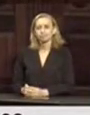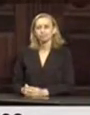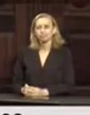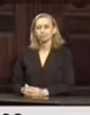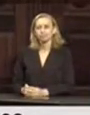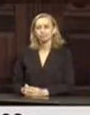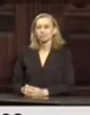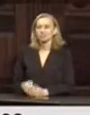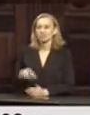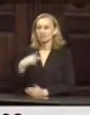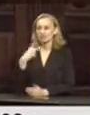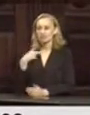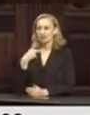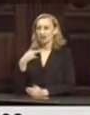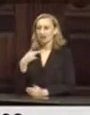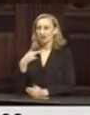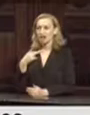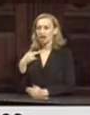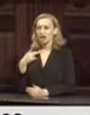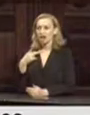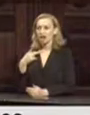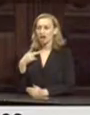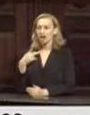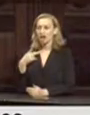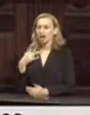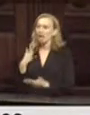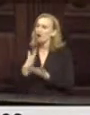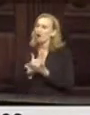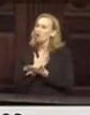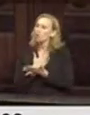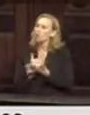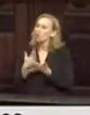alguns princípios